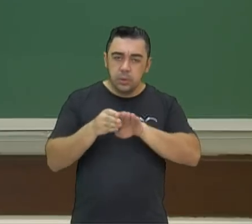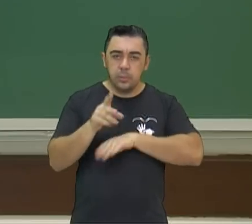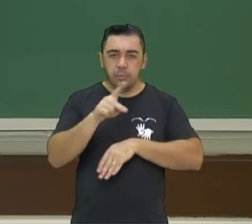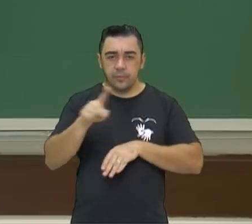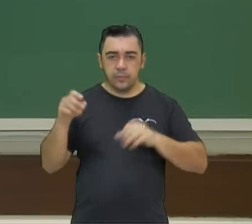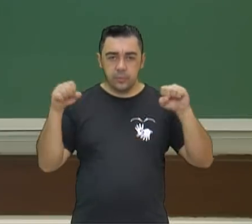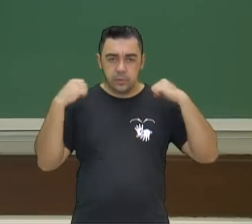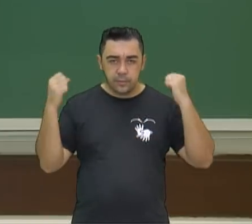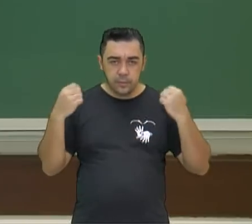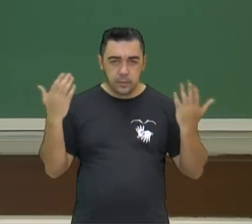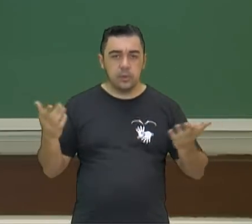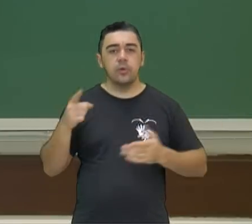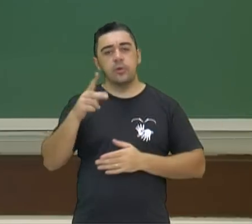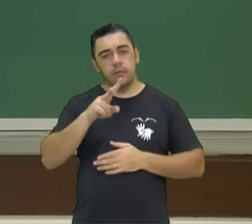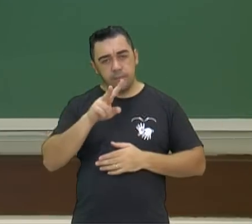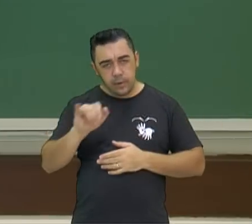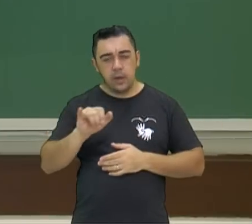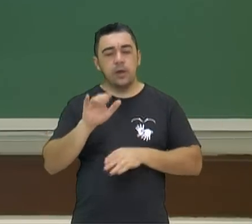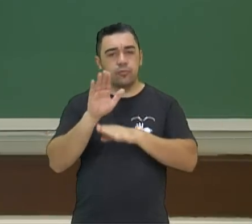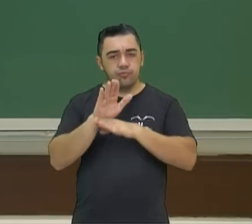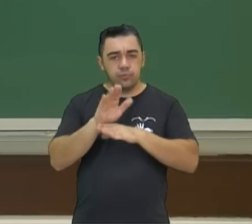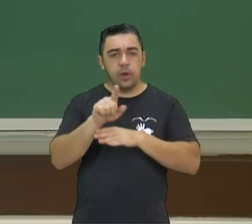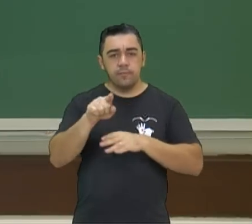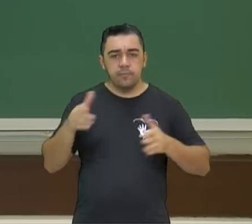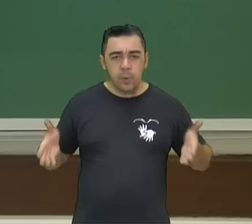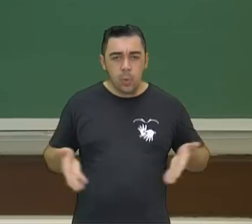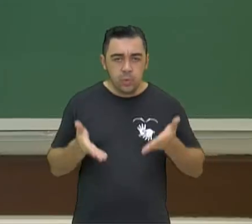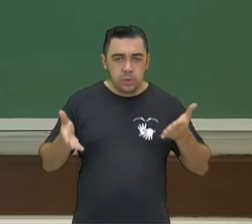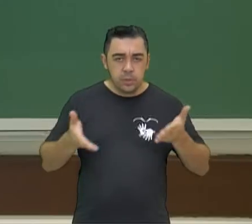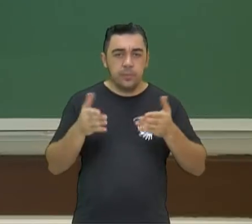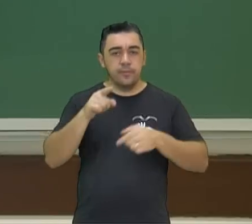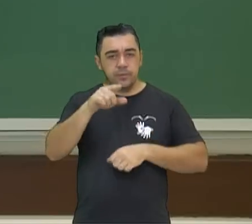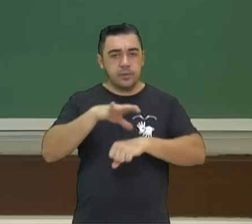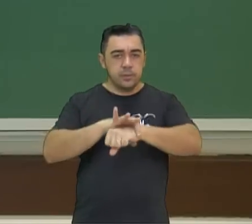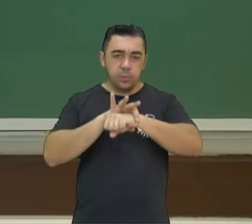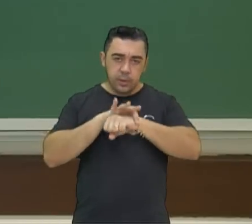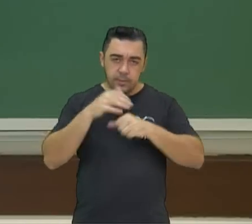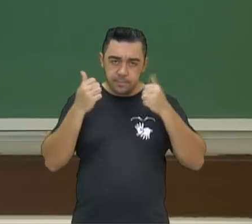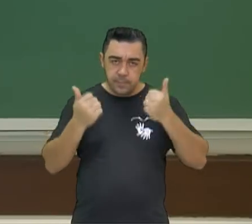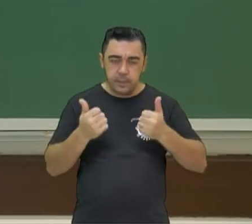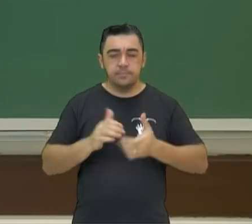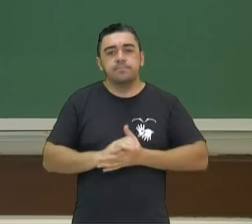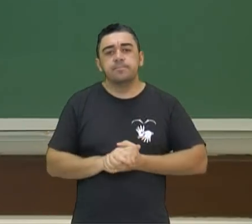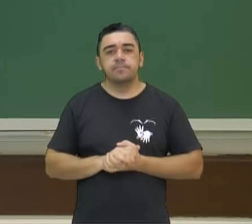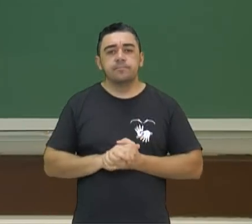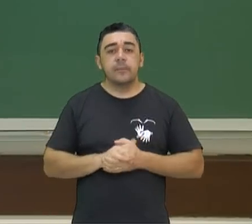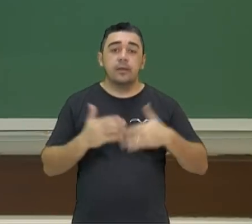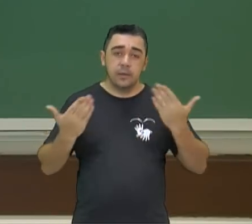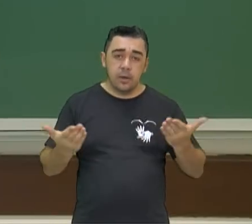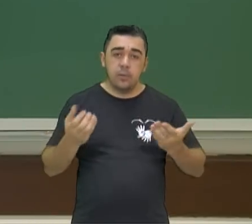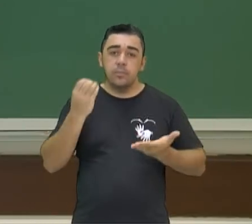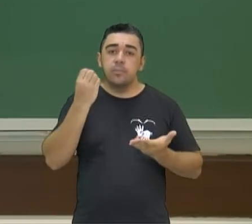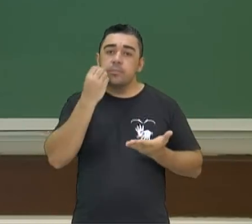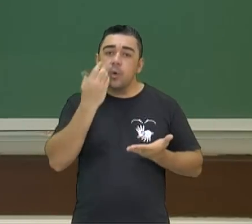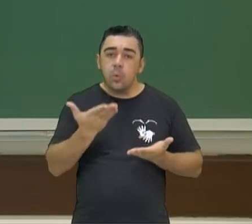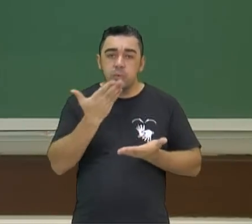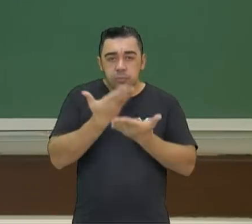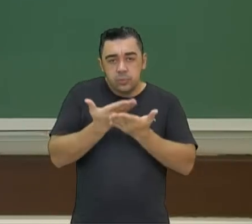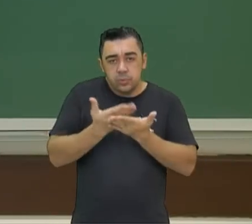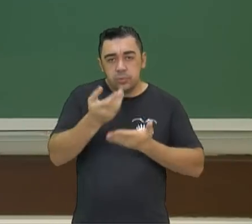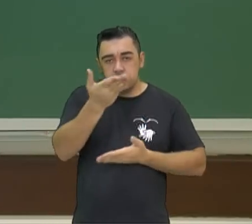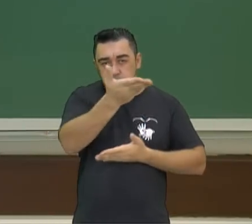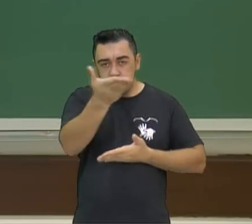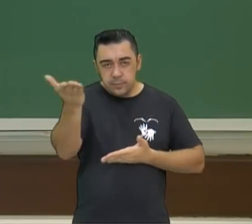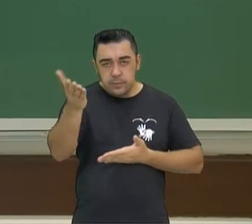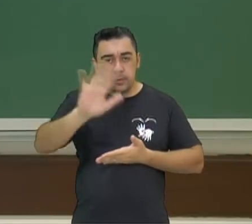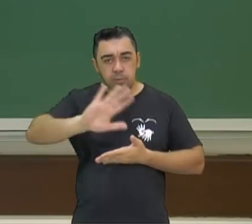vocês, certamente eles vão, né, contribuir com essa segurança aí. Mas é isso aí, pessoal. Desejo bons estudos para